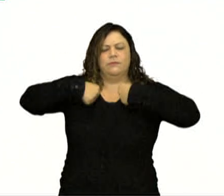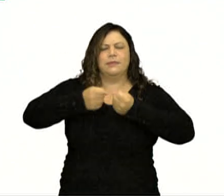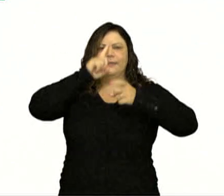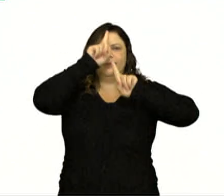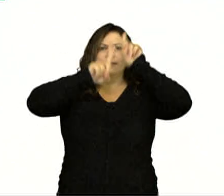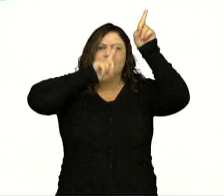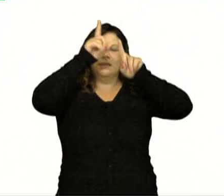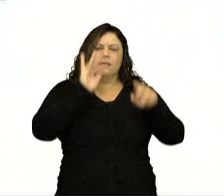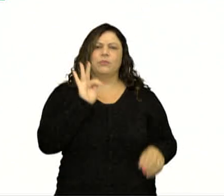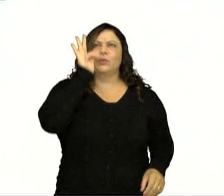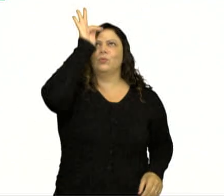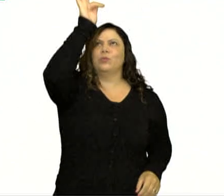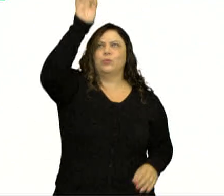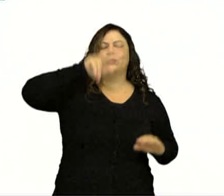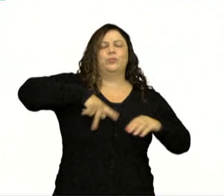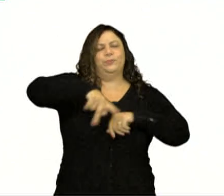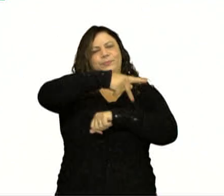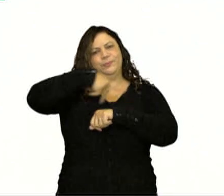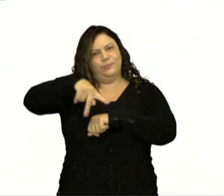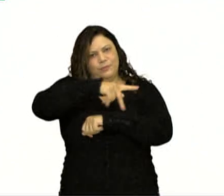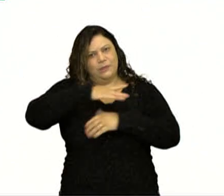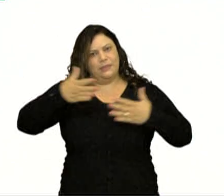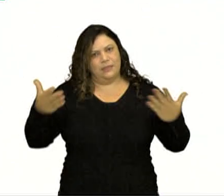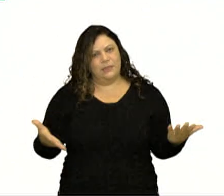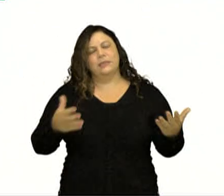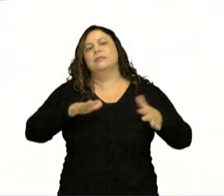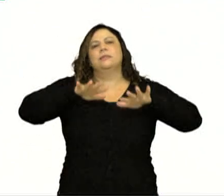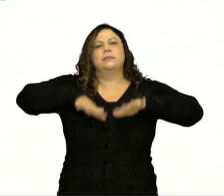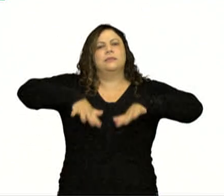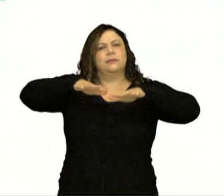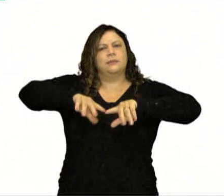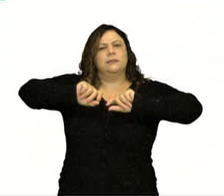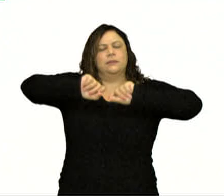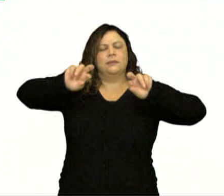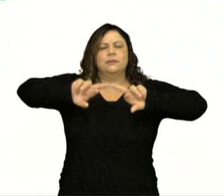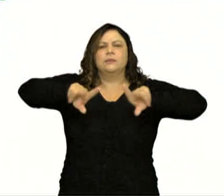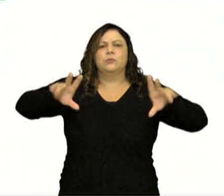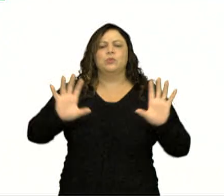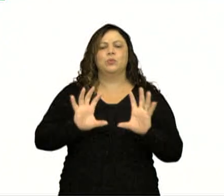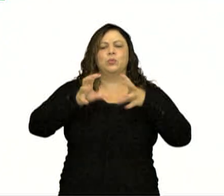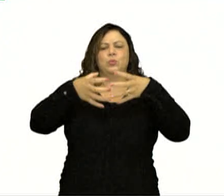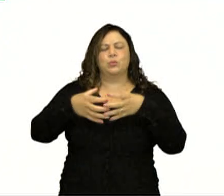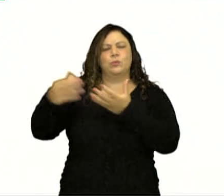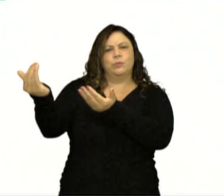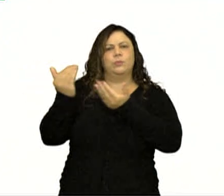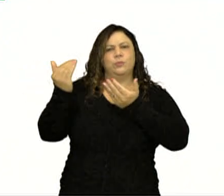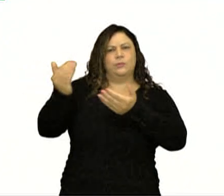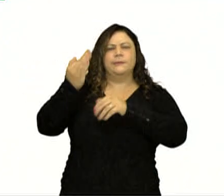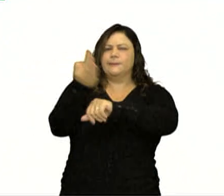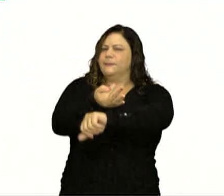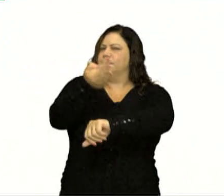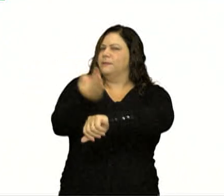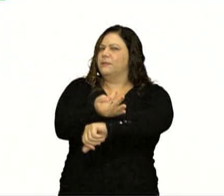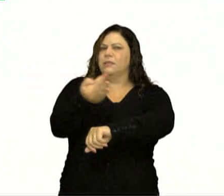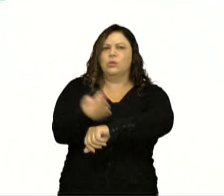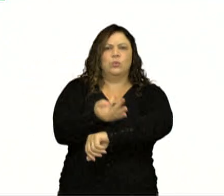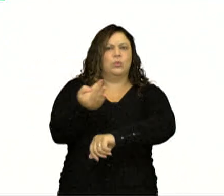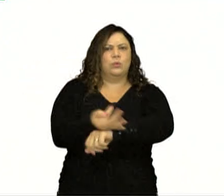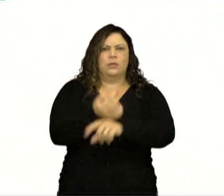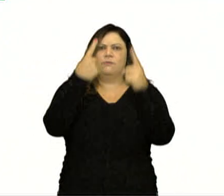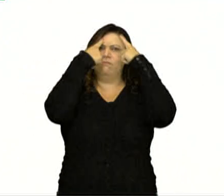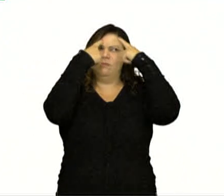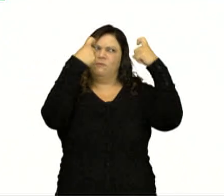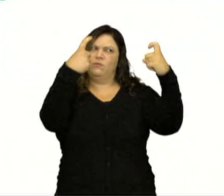grandiosas para o futuro da nação. A atuação desses movimentos juvenis caracterizava-se pela intolerância e pela forma violenta